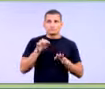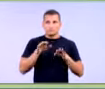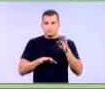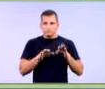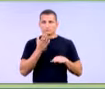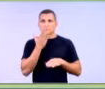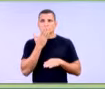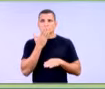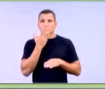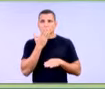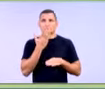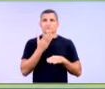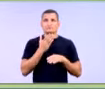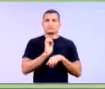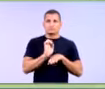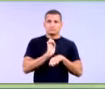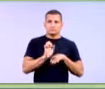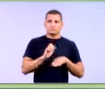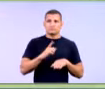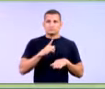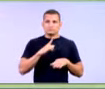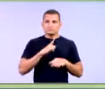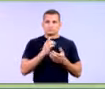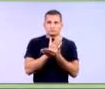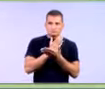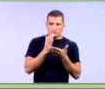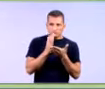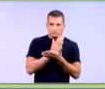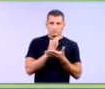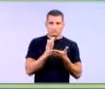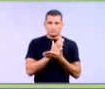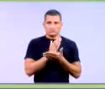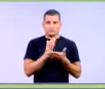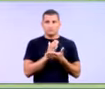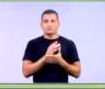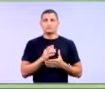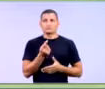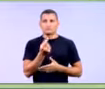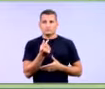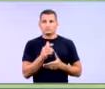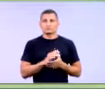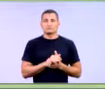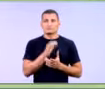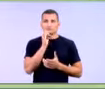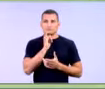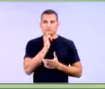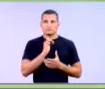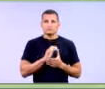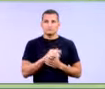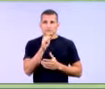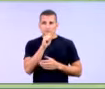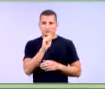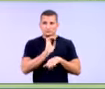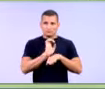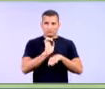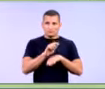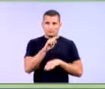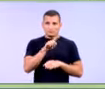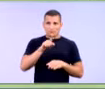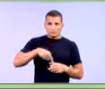estágio. E aí nós elencamos aí, então, alguns benefícios, né? Por exemplo, se esse estágio ele